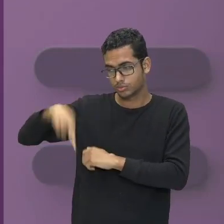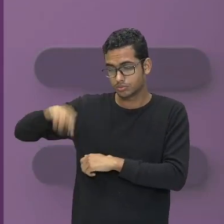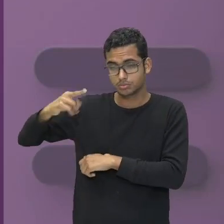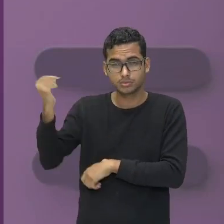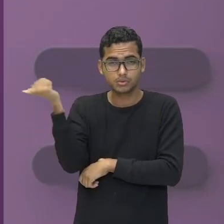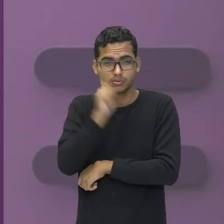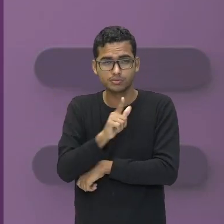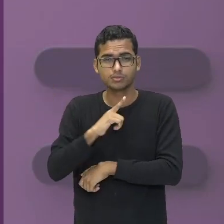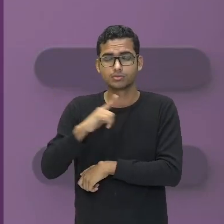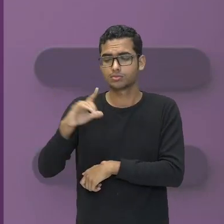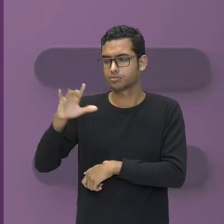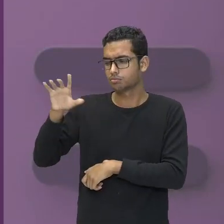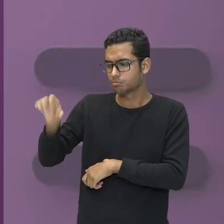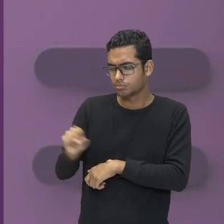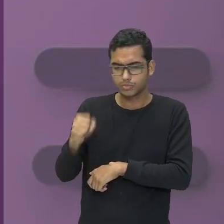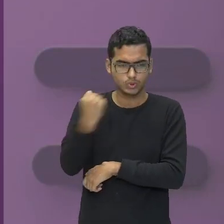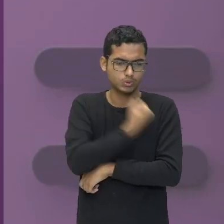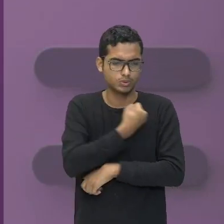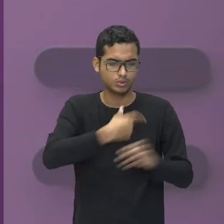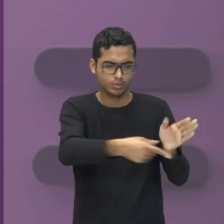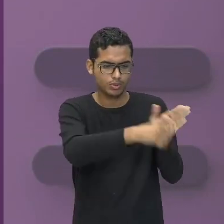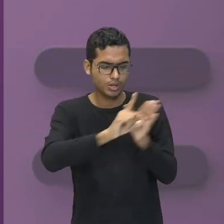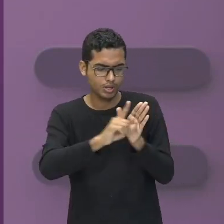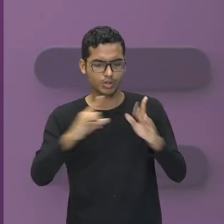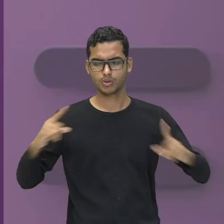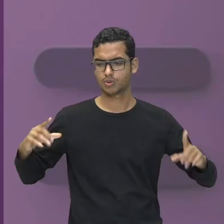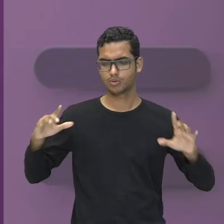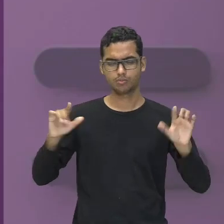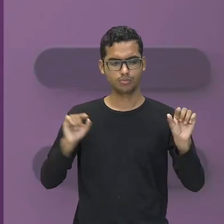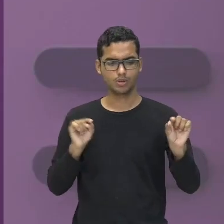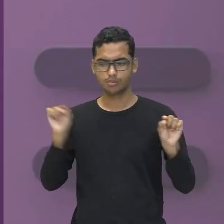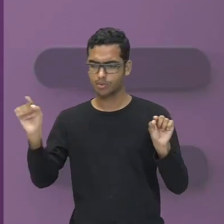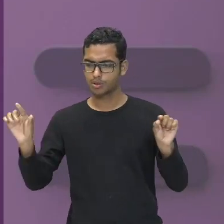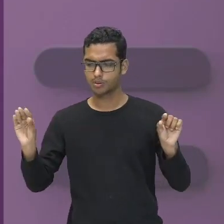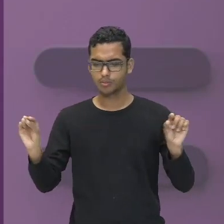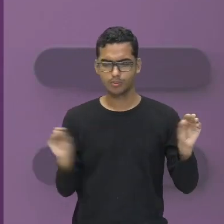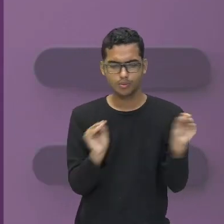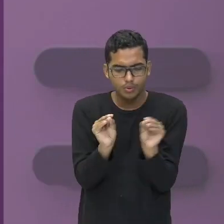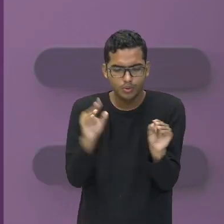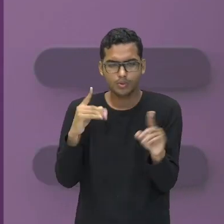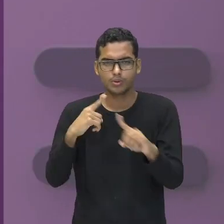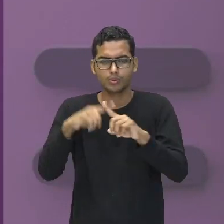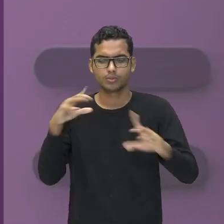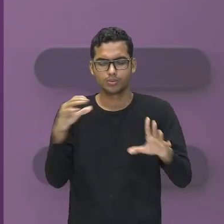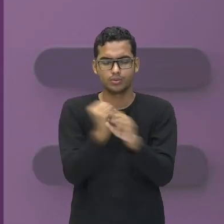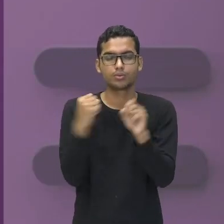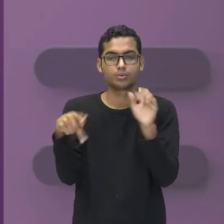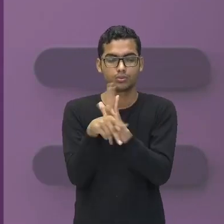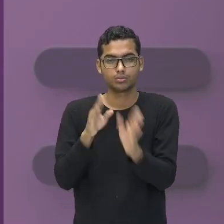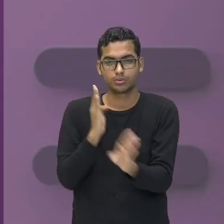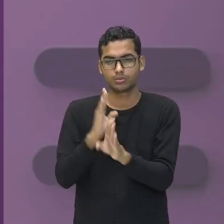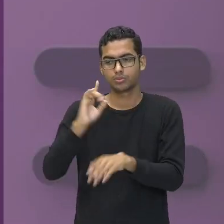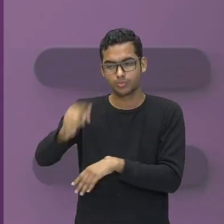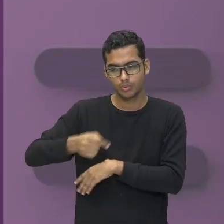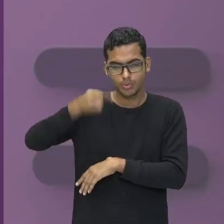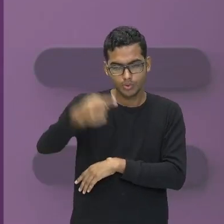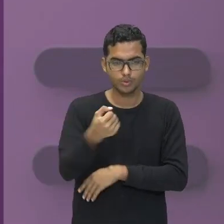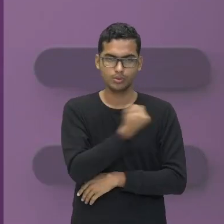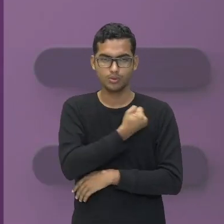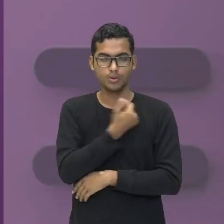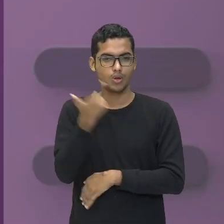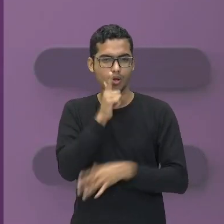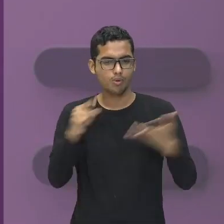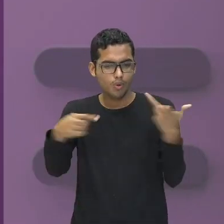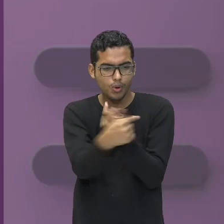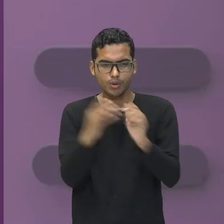razão, você pega o termo anterior, multiplica, encontra o próximo. E aí você vai fazendo essa multiplicação, que aí você vai encontrar todos